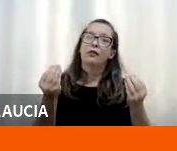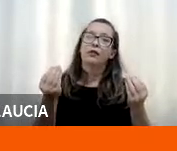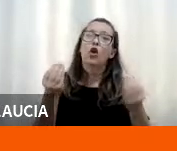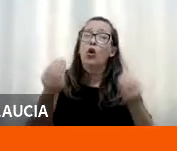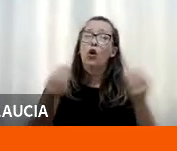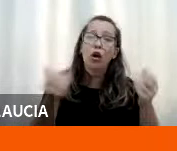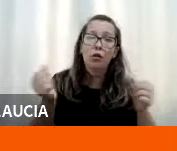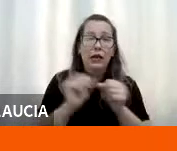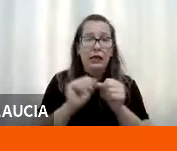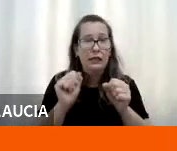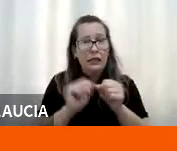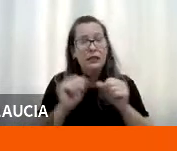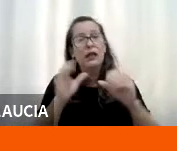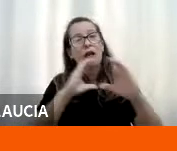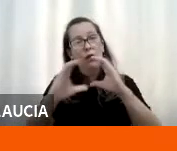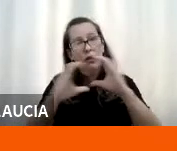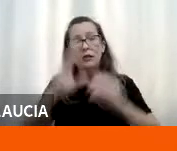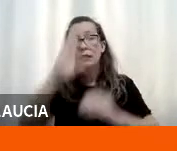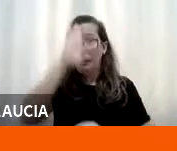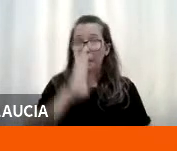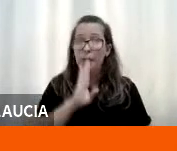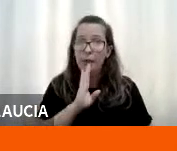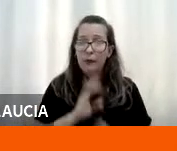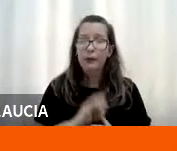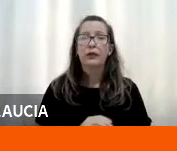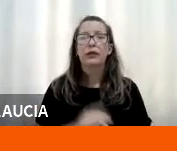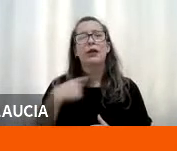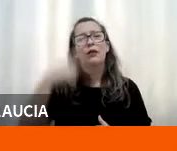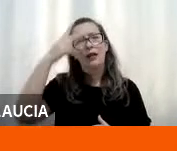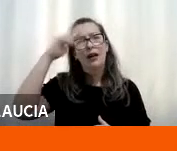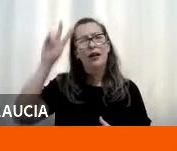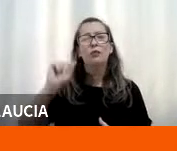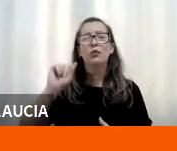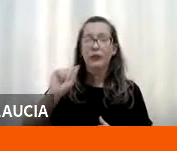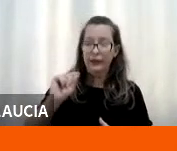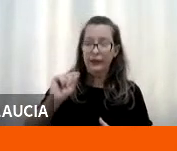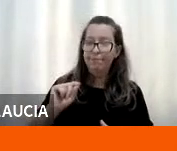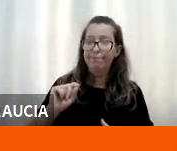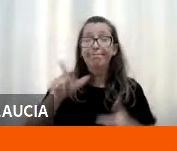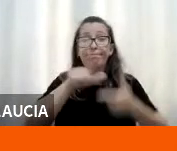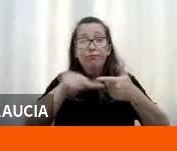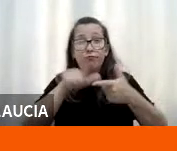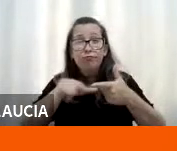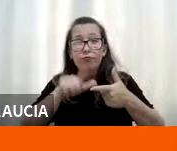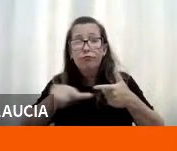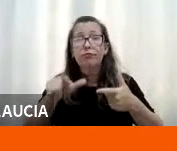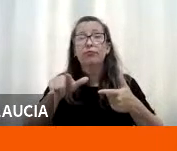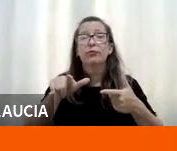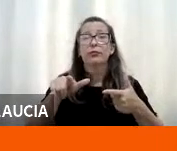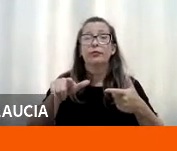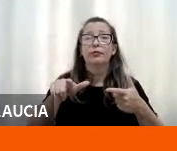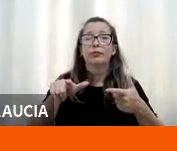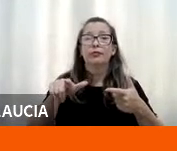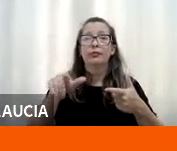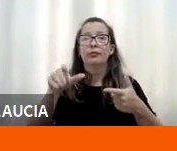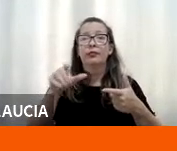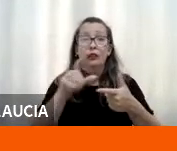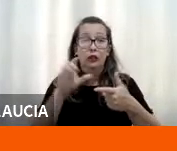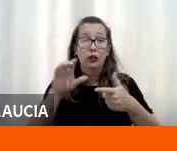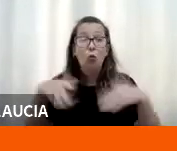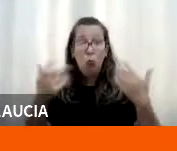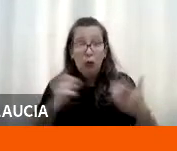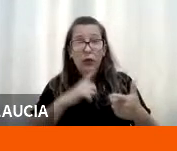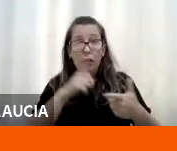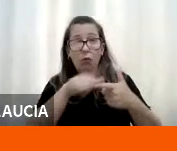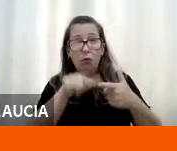exercer a comunicação pública, né, eu lembro o seguinte, que nas crises, né, a tendência